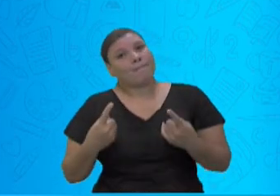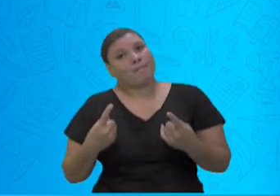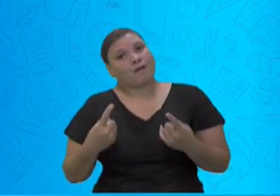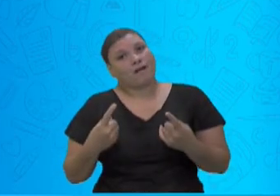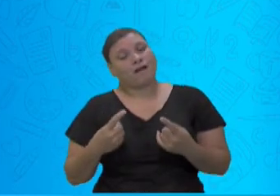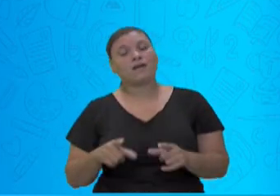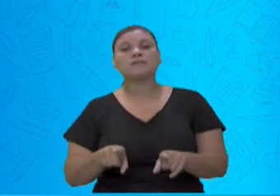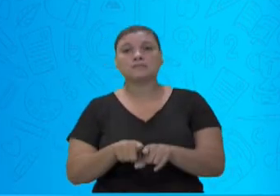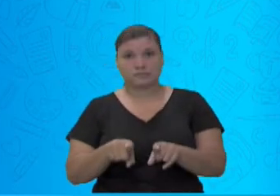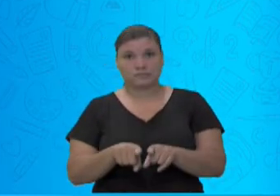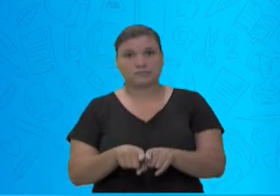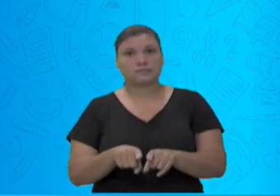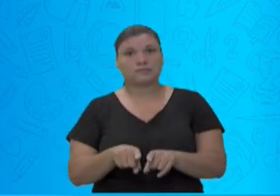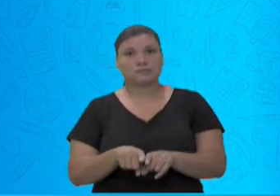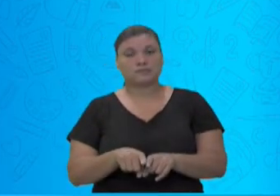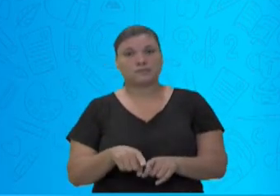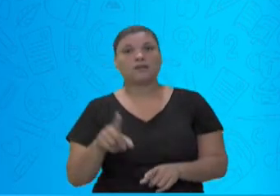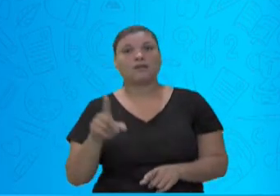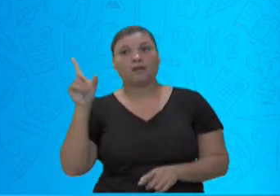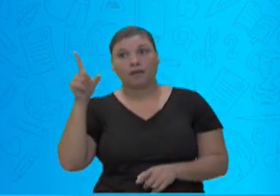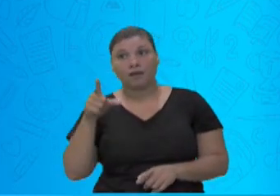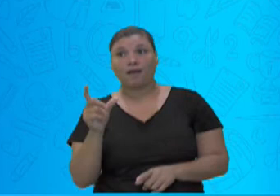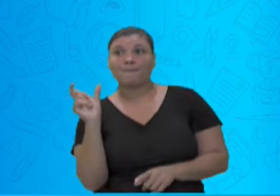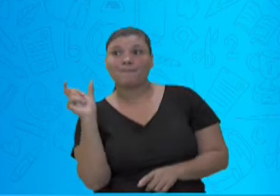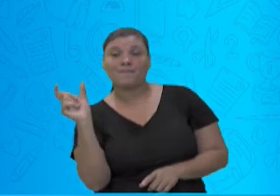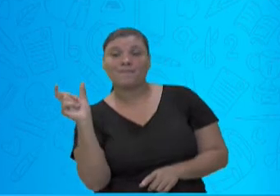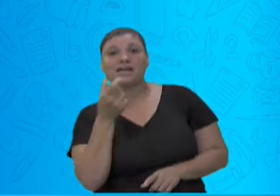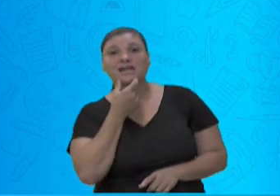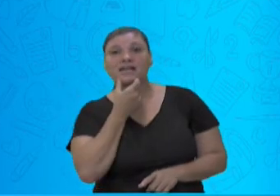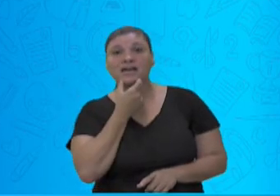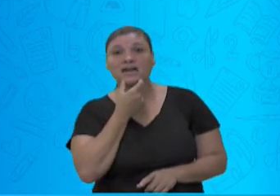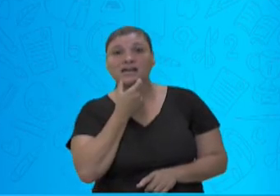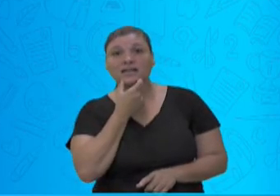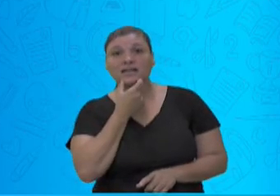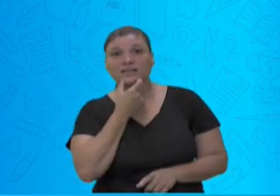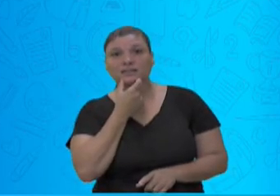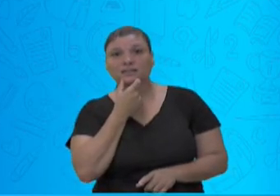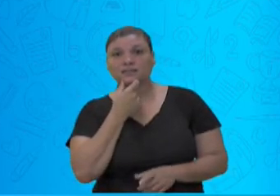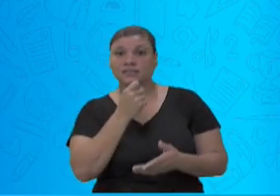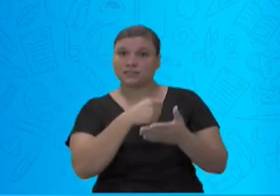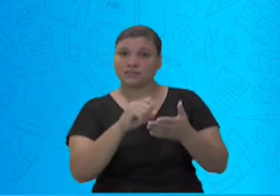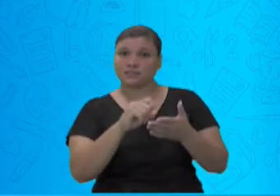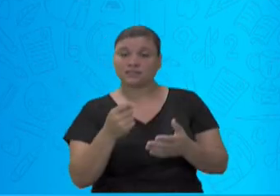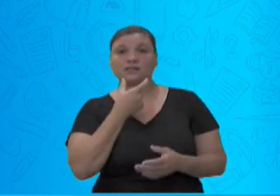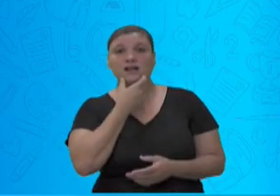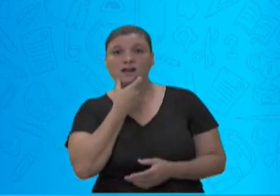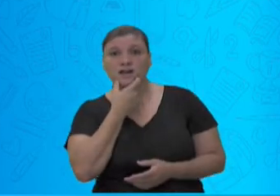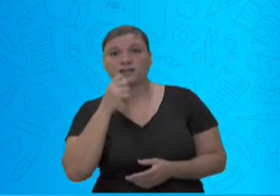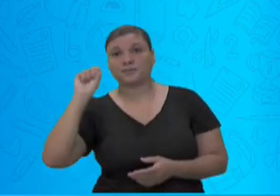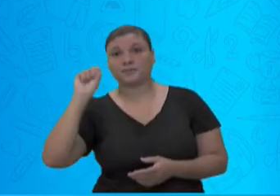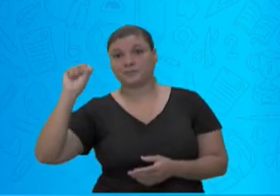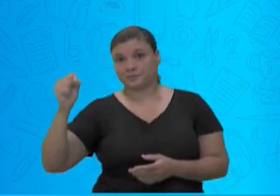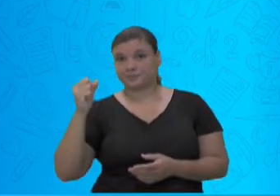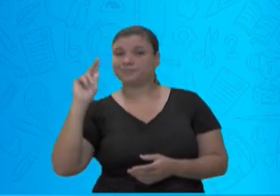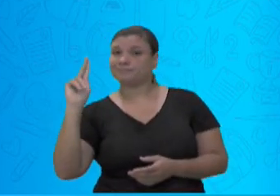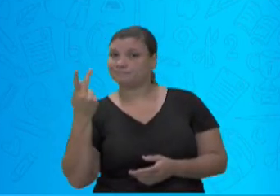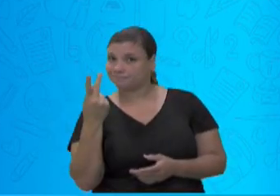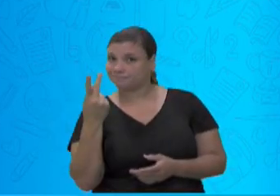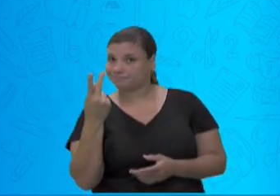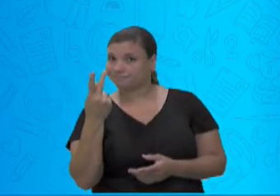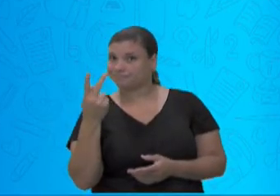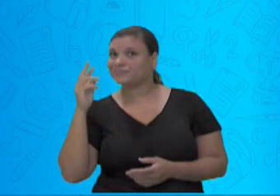também que é do inglês e que é utilizada com SH. E aí,